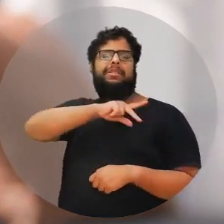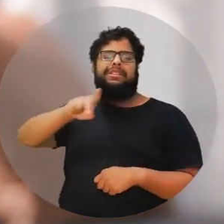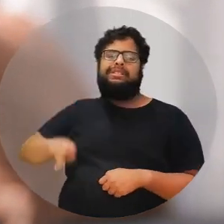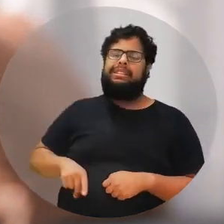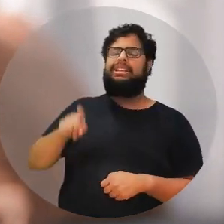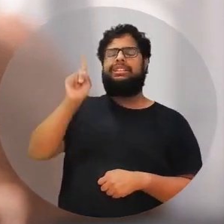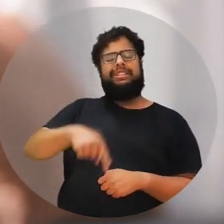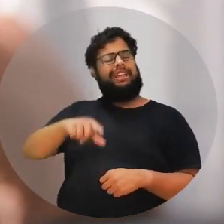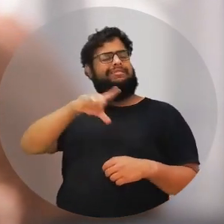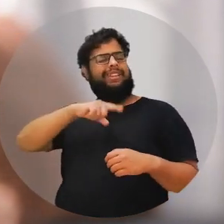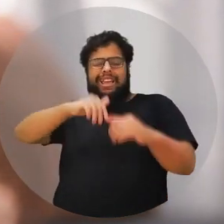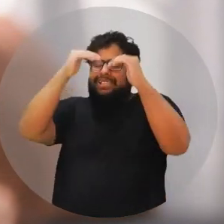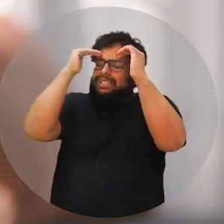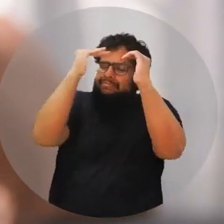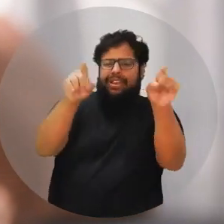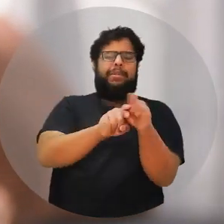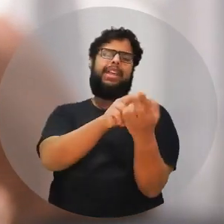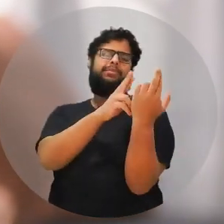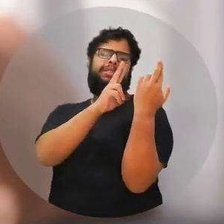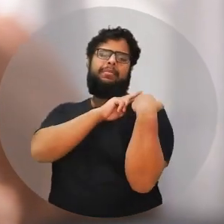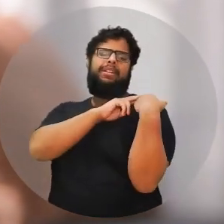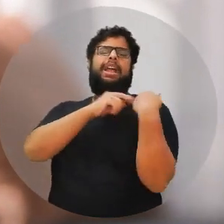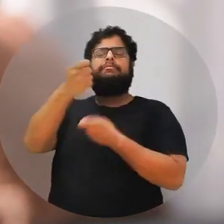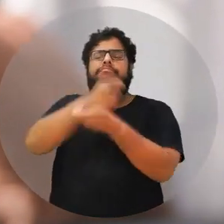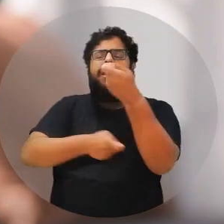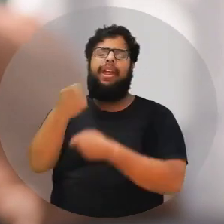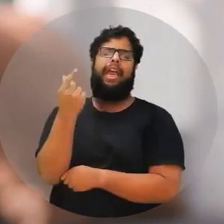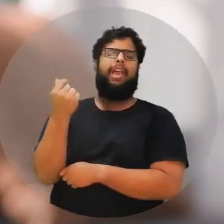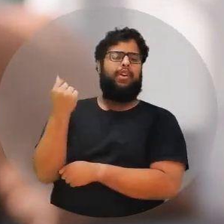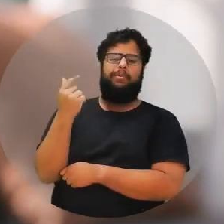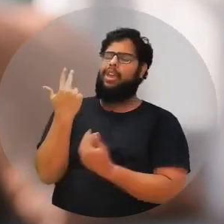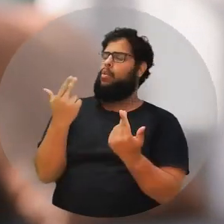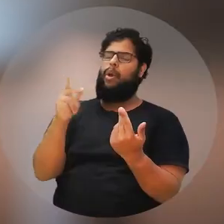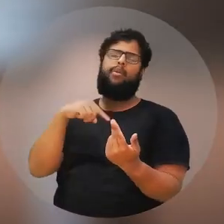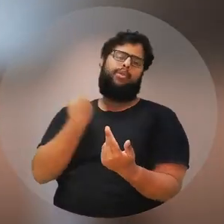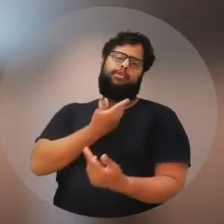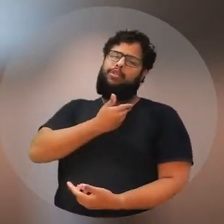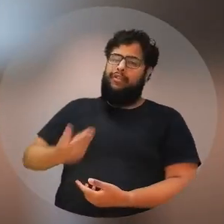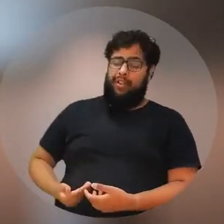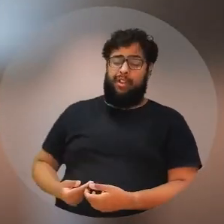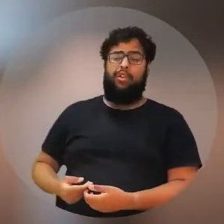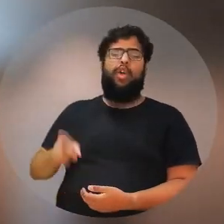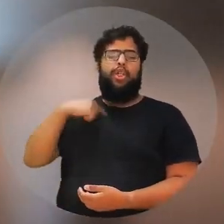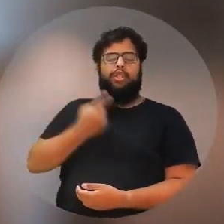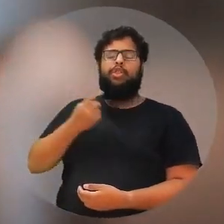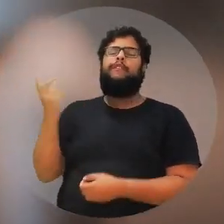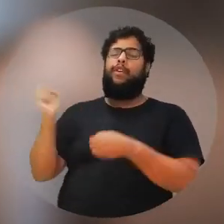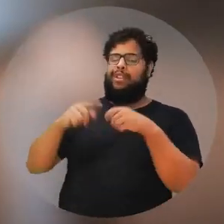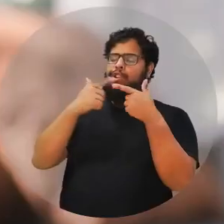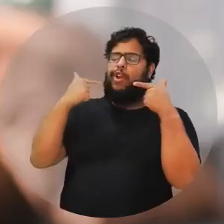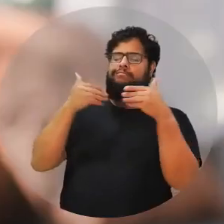presidente com tanto respeito e com tanta responsabilidade em tratar a economia como o nosso governo. O dia em que a gente vai voltar a